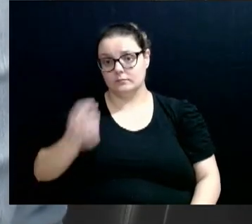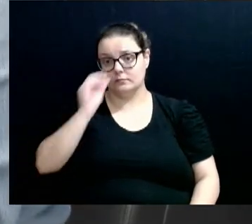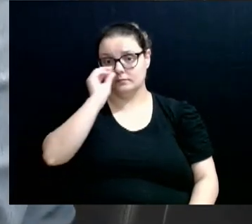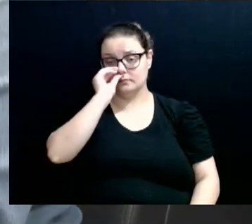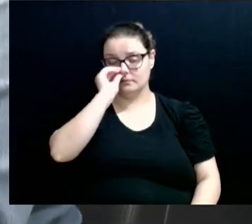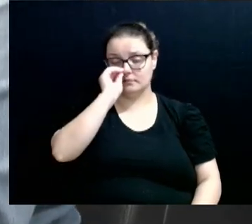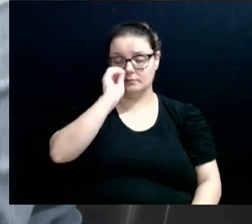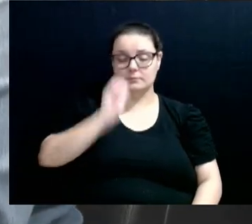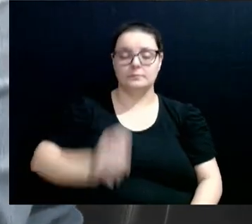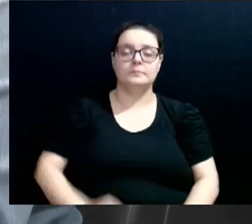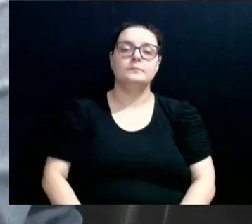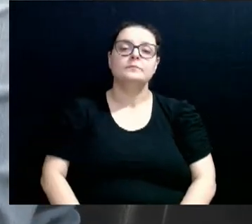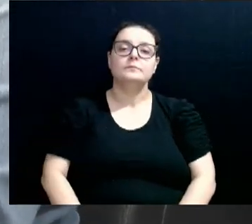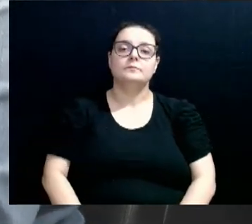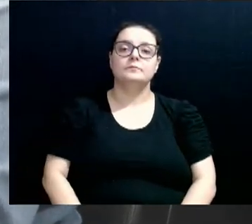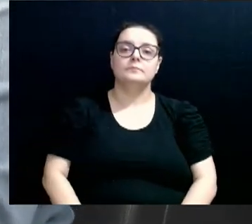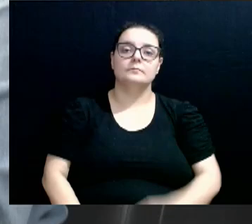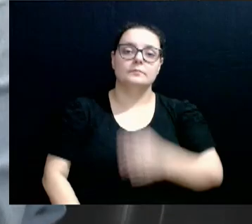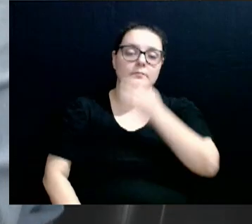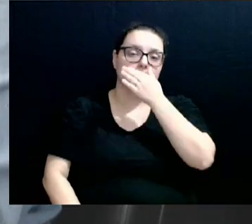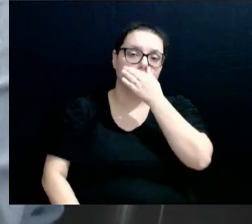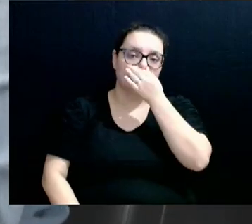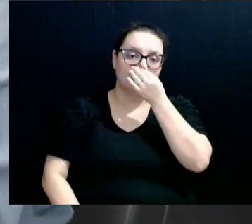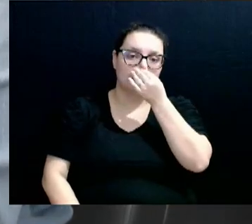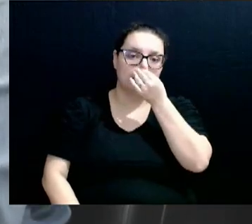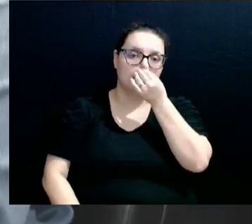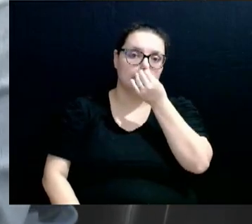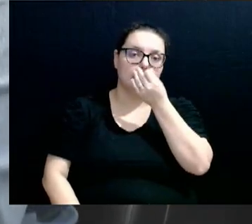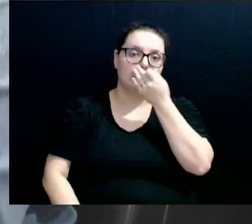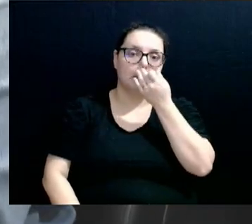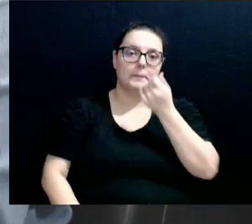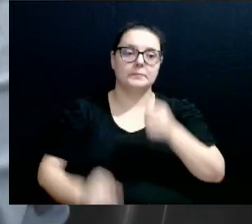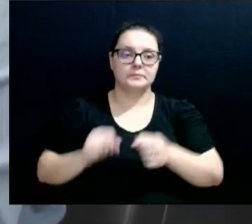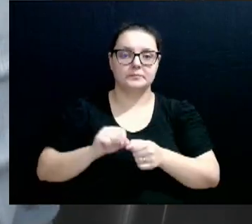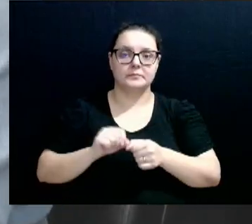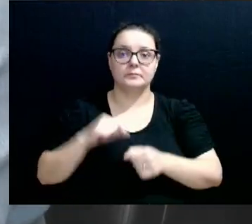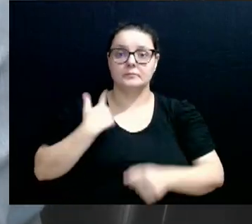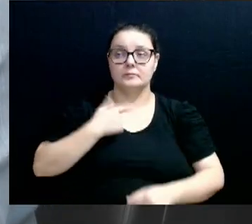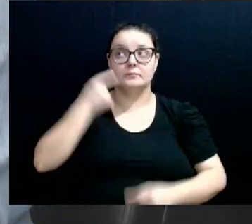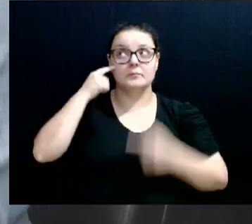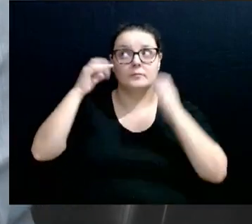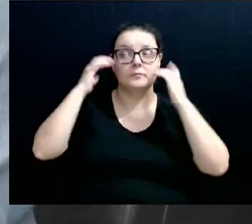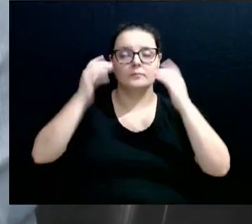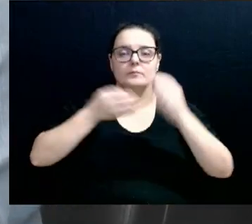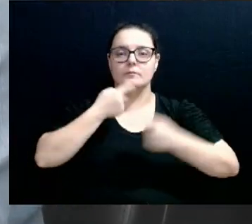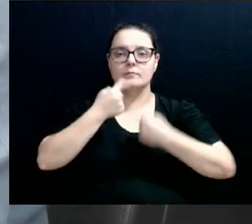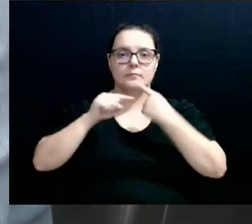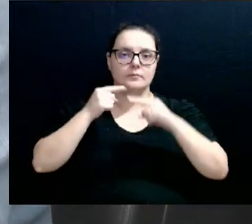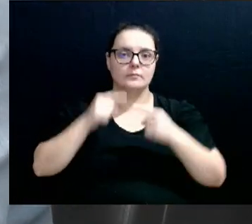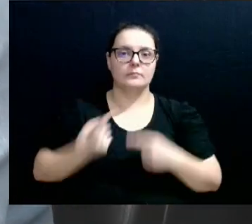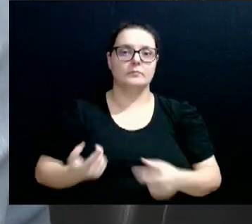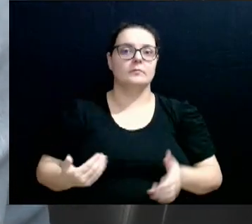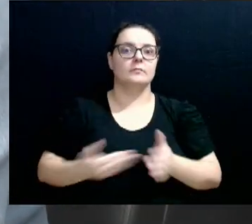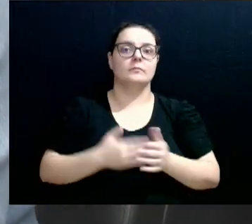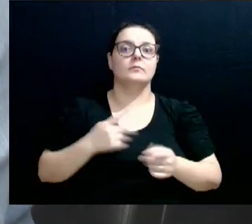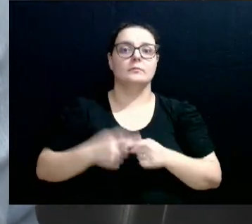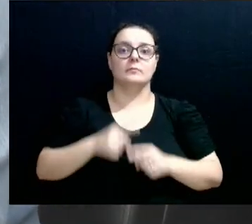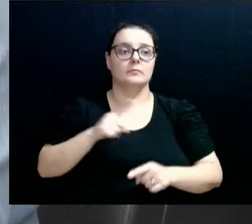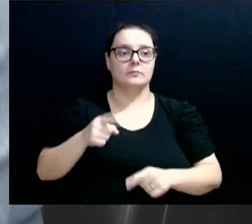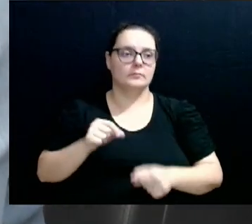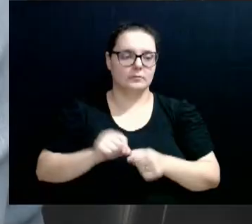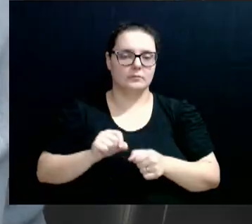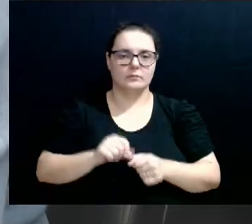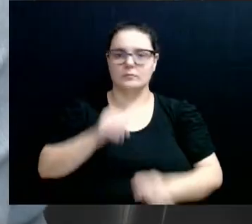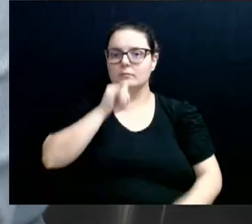ele fazia com que a gente questionasse tudo, inclusive aquilo que a gente mesmo estava fazendo. Então, por que você, né? Então, por exemplo, por que